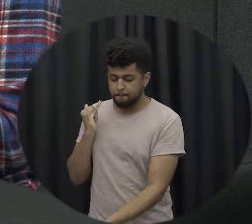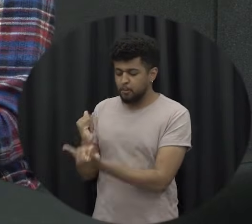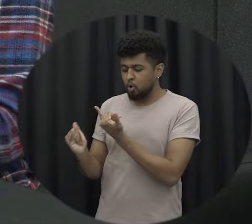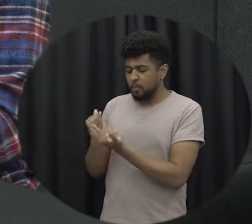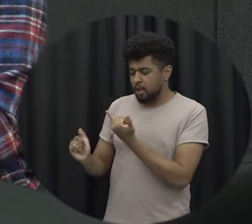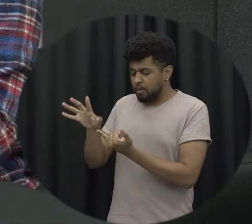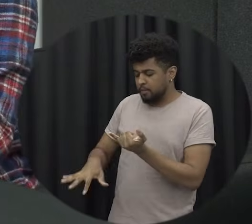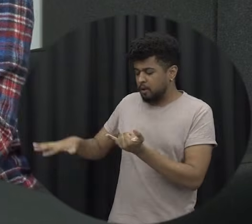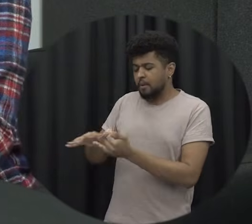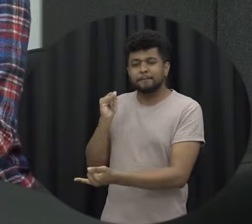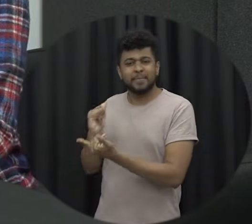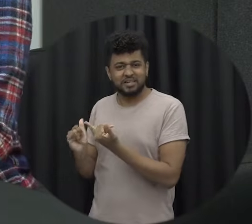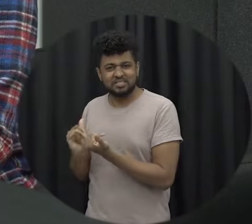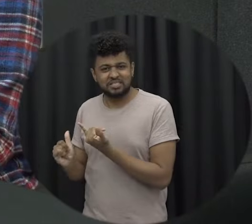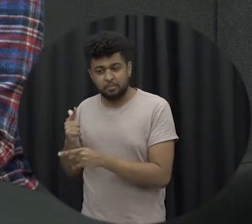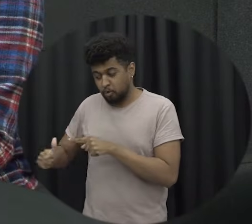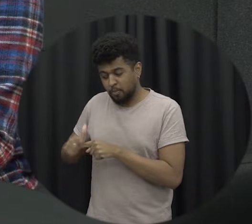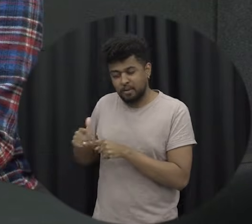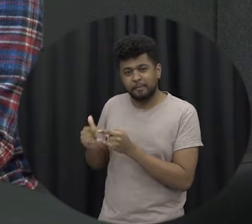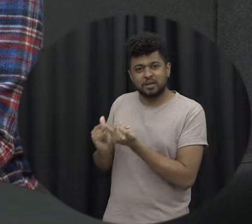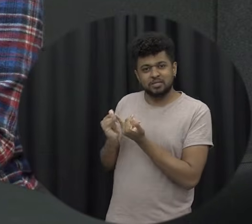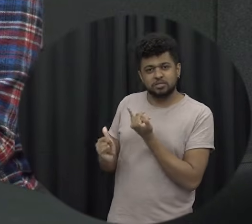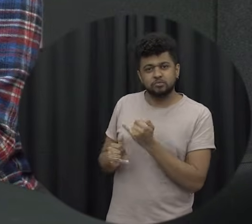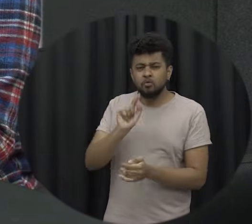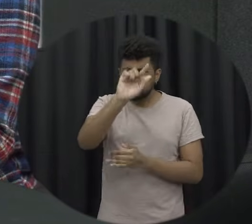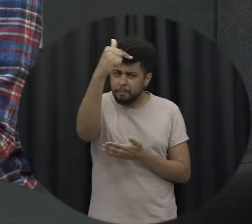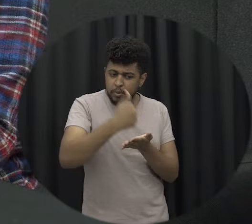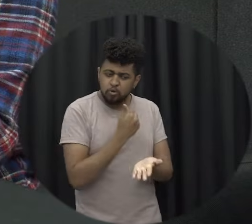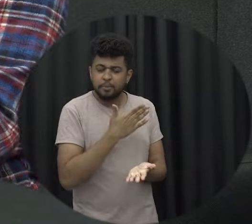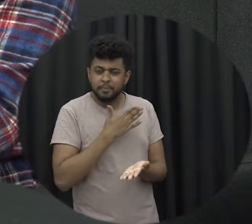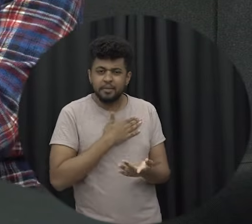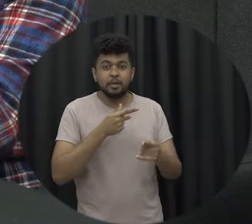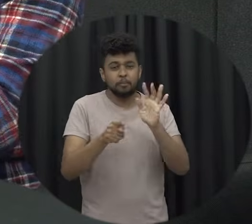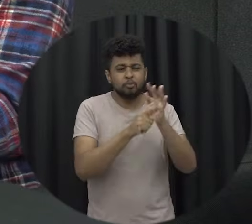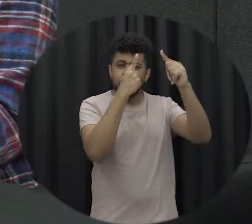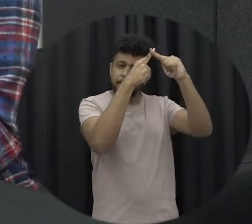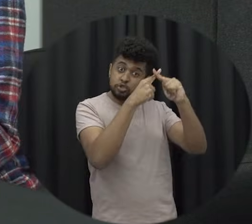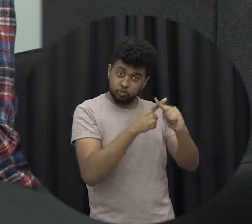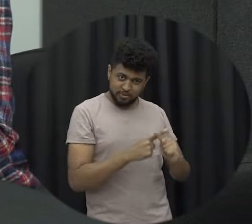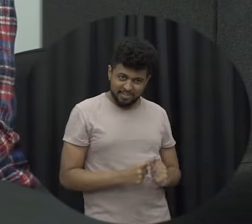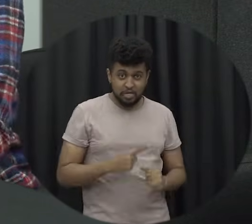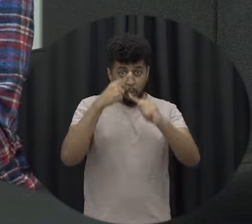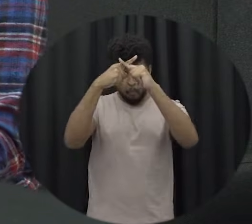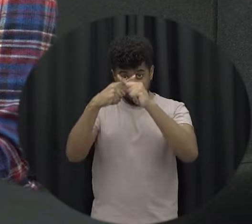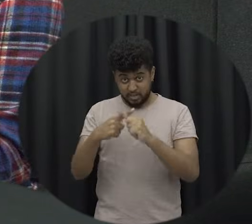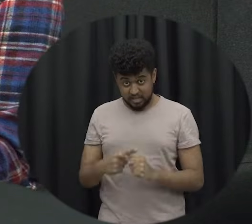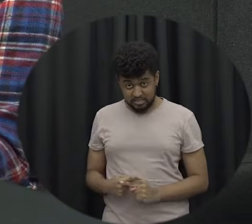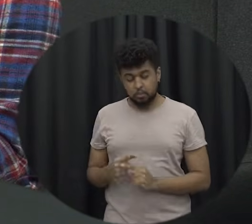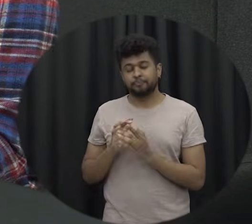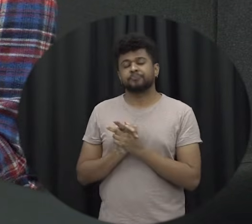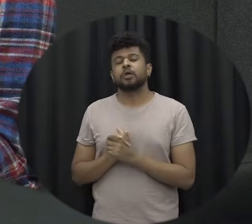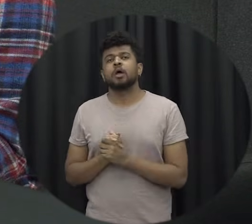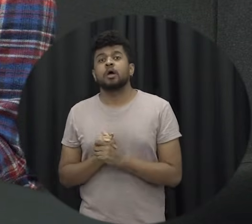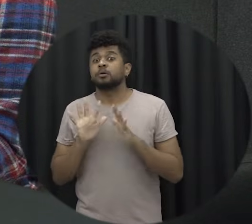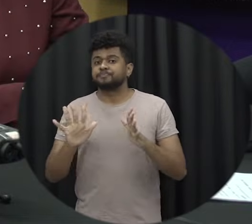momento, me perguntou sobre as multiplicações, né? E veja, a gente tem um algoritmo